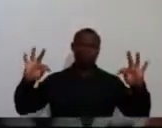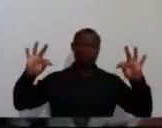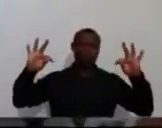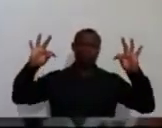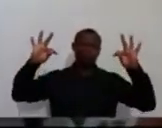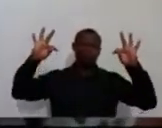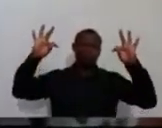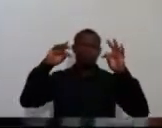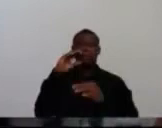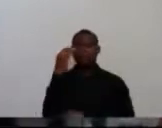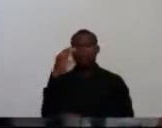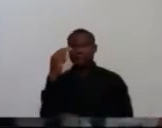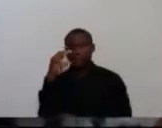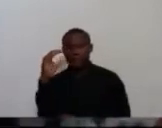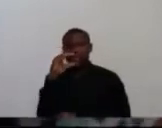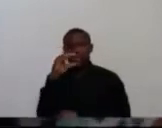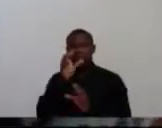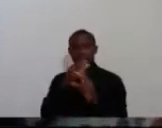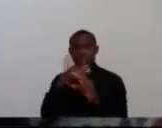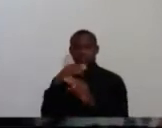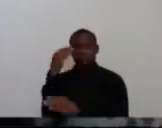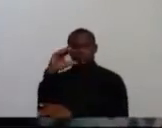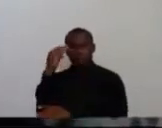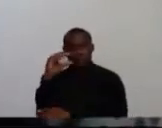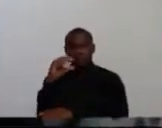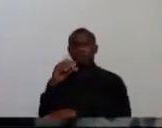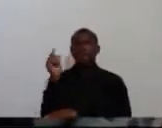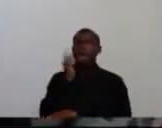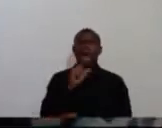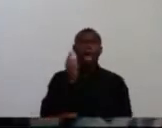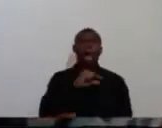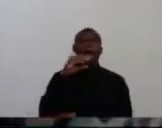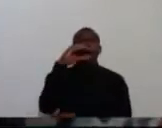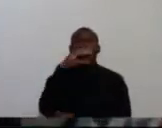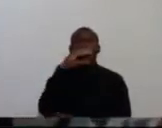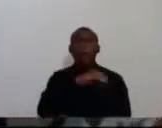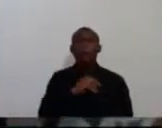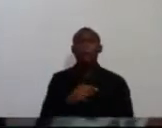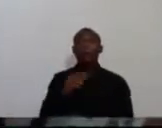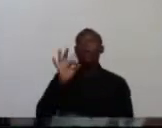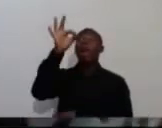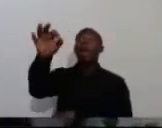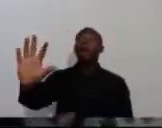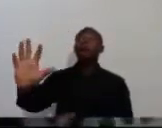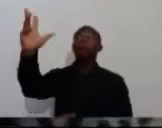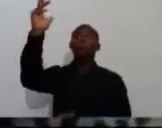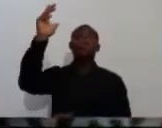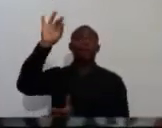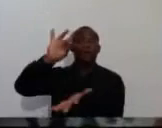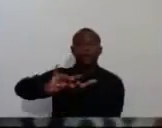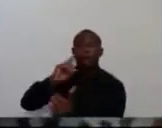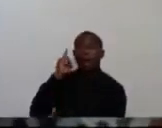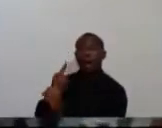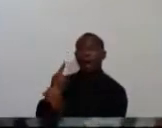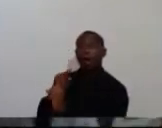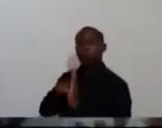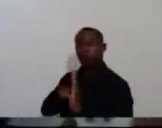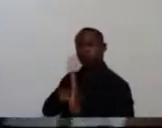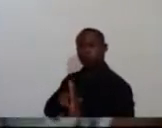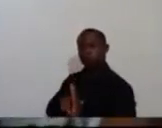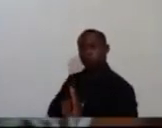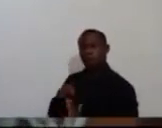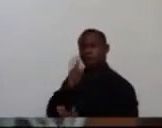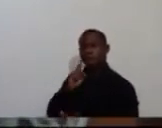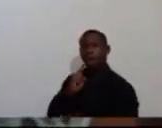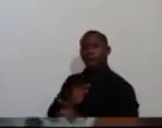está acontecendo e a gente já está sabendo aqui. Eles estão lá fazendo os estudos, né, em Hong Kong, descobriram agora a possível reinfecção